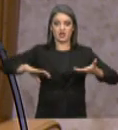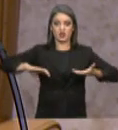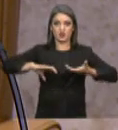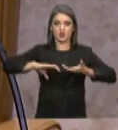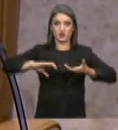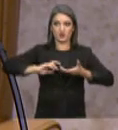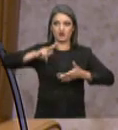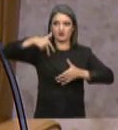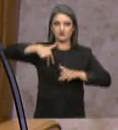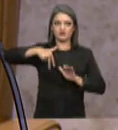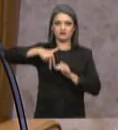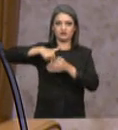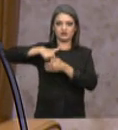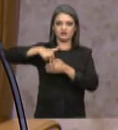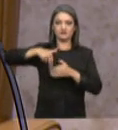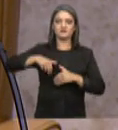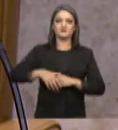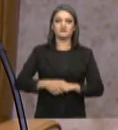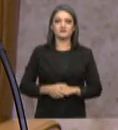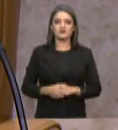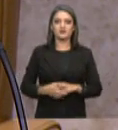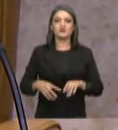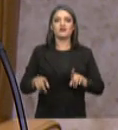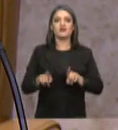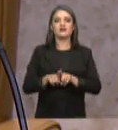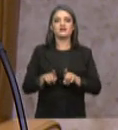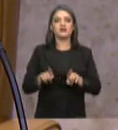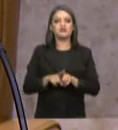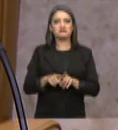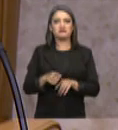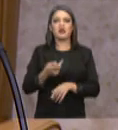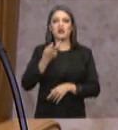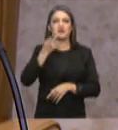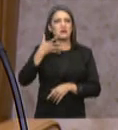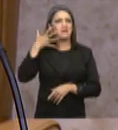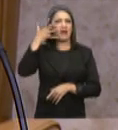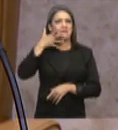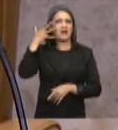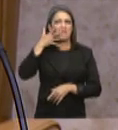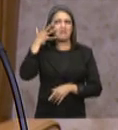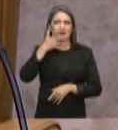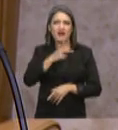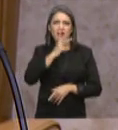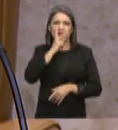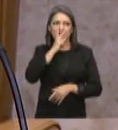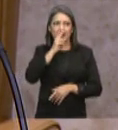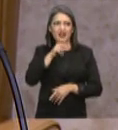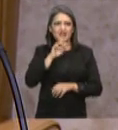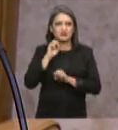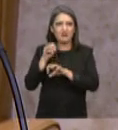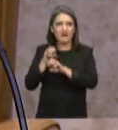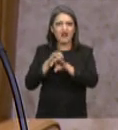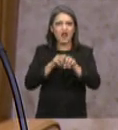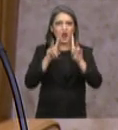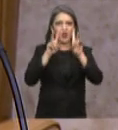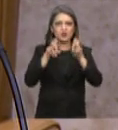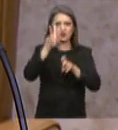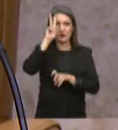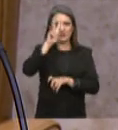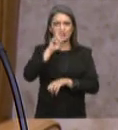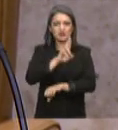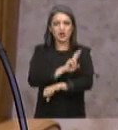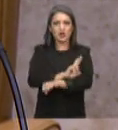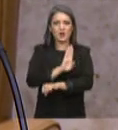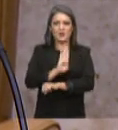nacional e proferiu uma verdadeira aula sobre Rui Barbosa